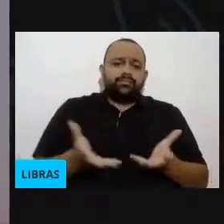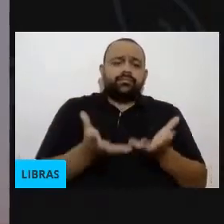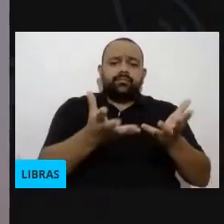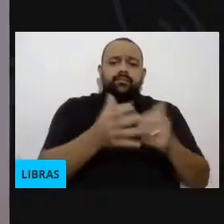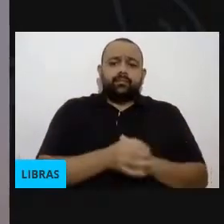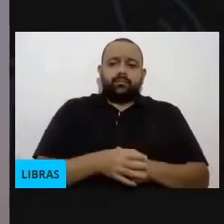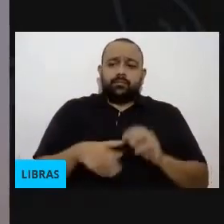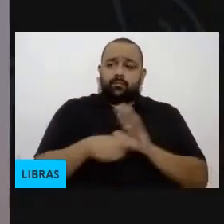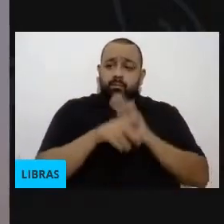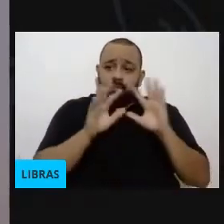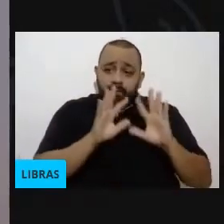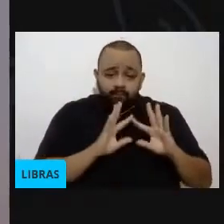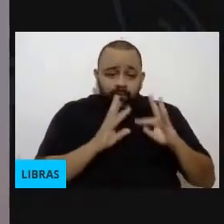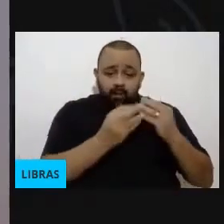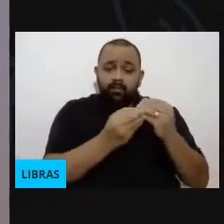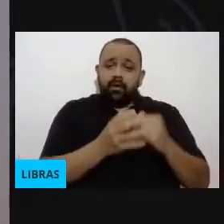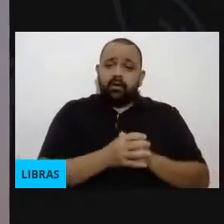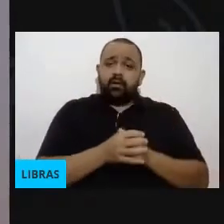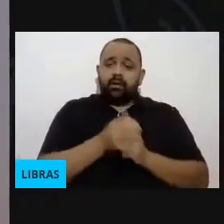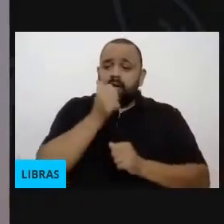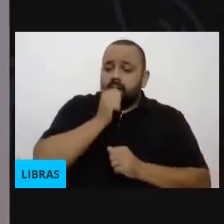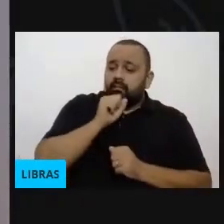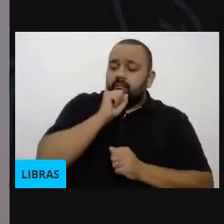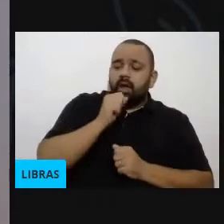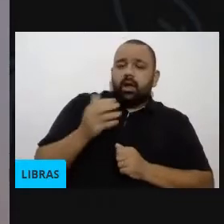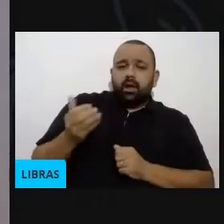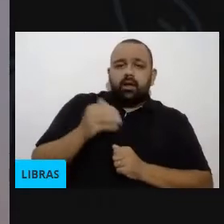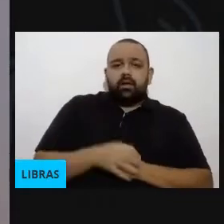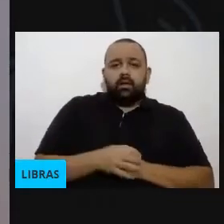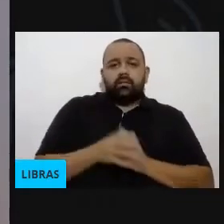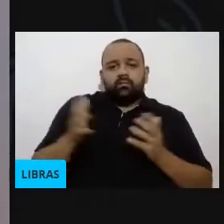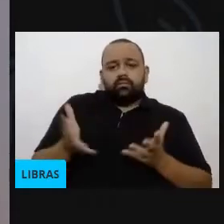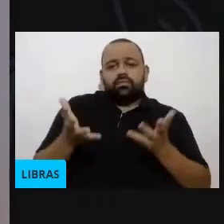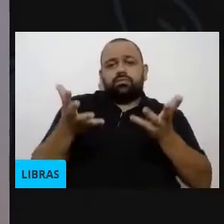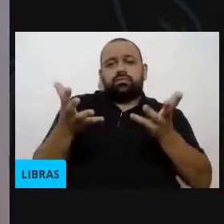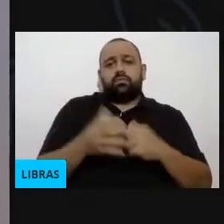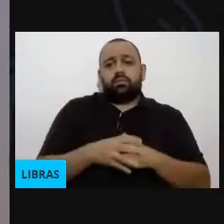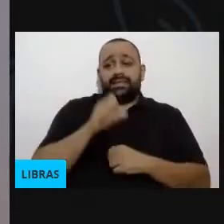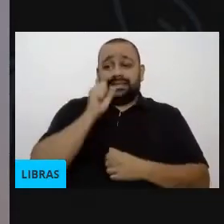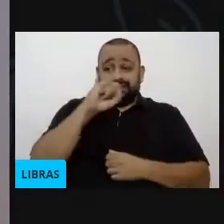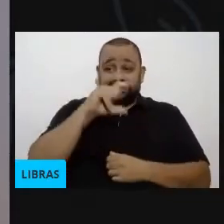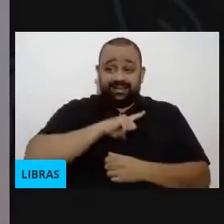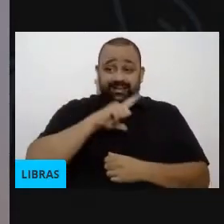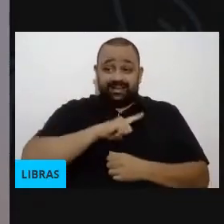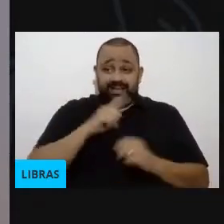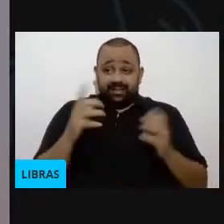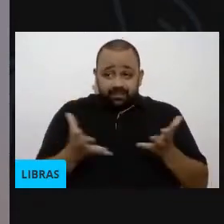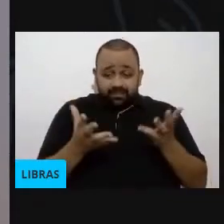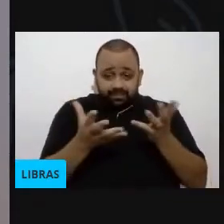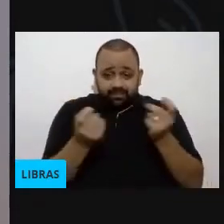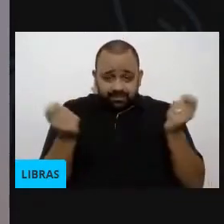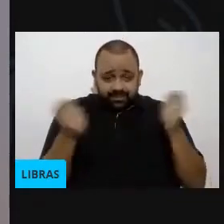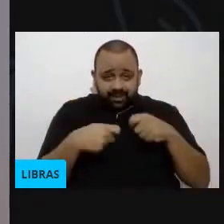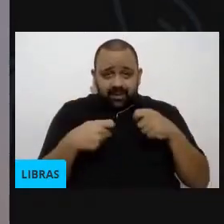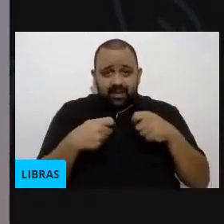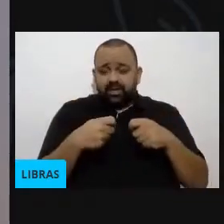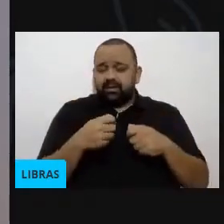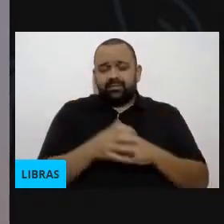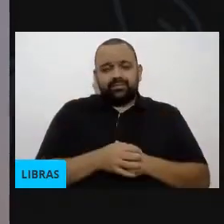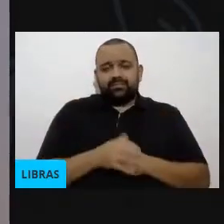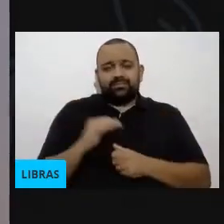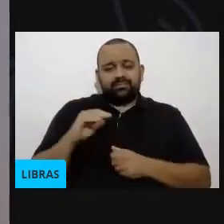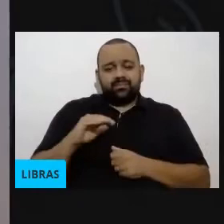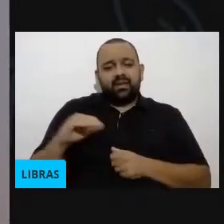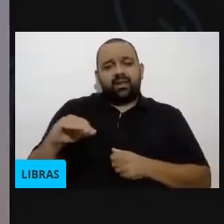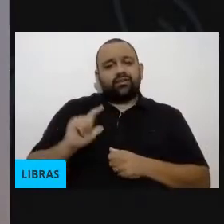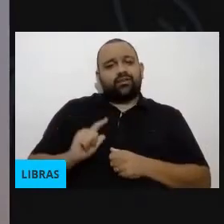A família, a mãe, certamente estimula muito, mas se tem uma fonte de estimulação incrível é outra criança, com desenvolvimento